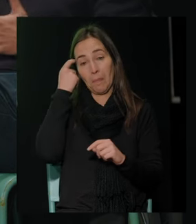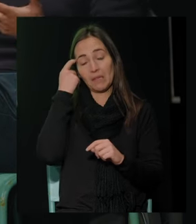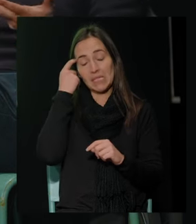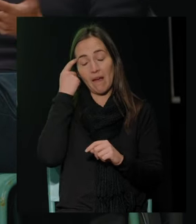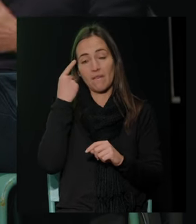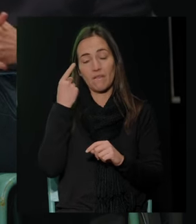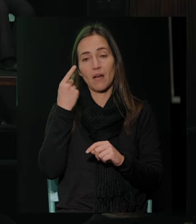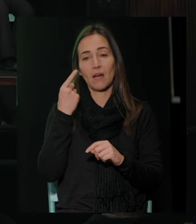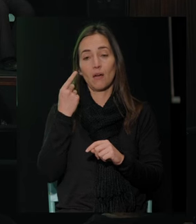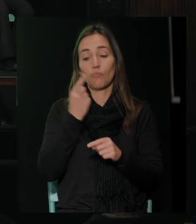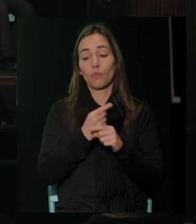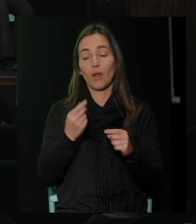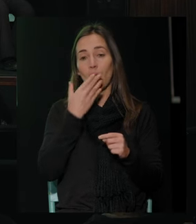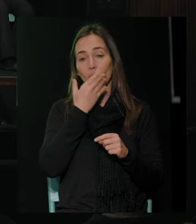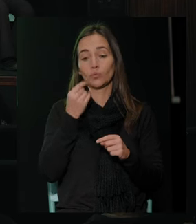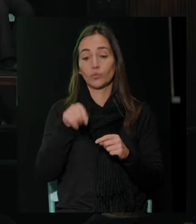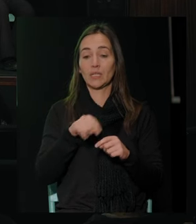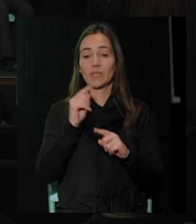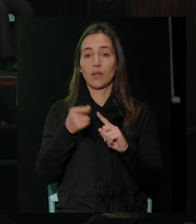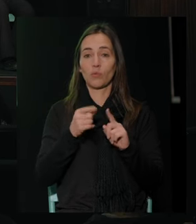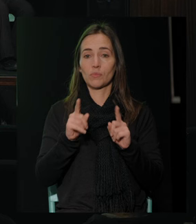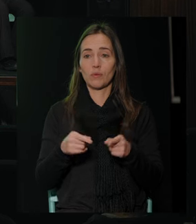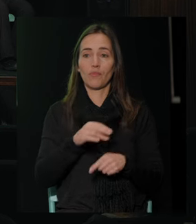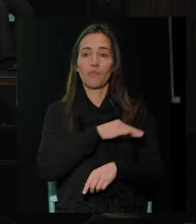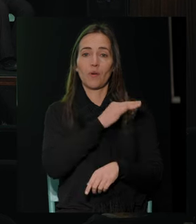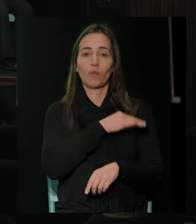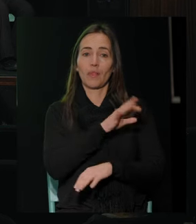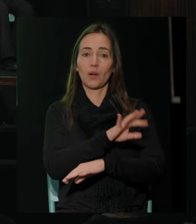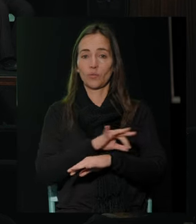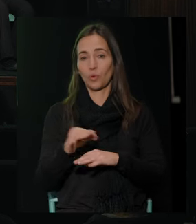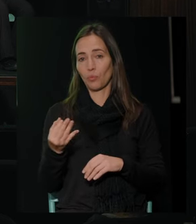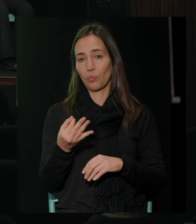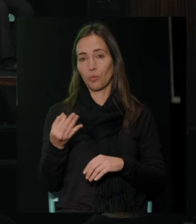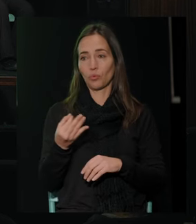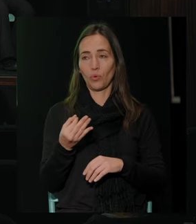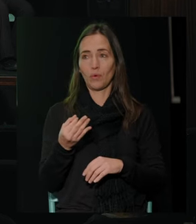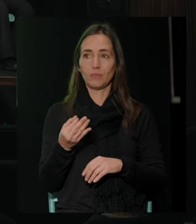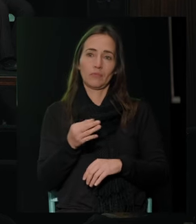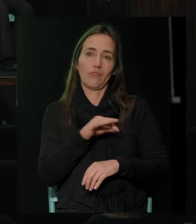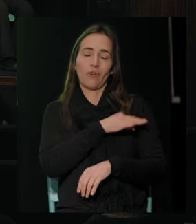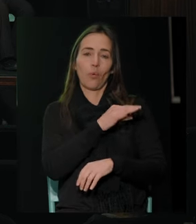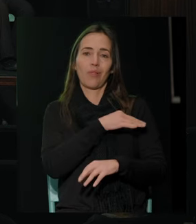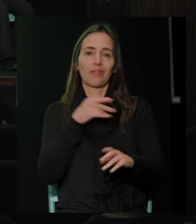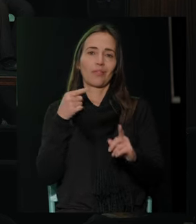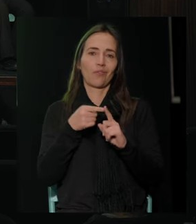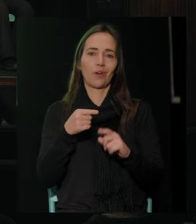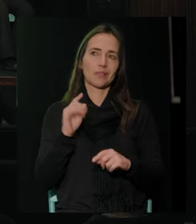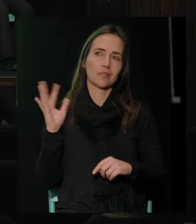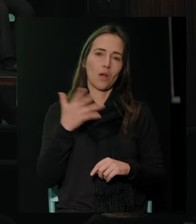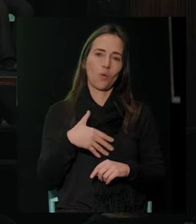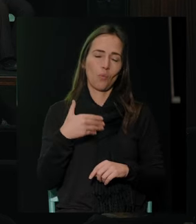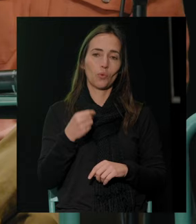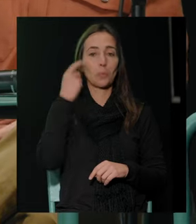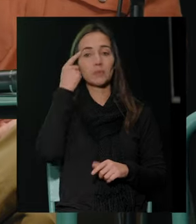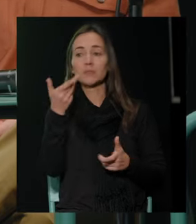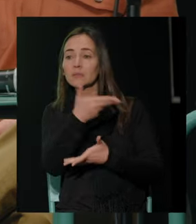dos alunos que iniciavam nesse ano, ainda por cima sendo a Faculdade de Arquitetura do Porto uma referência mundial. Esperava mais interação e